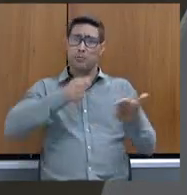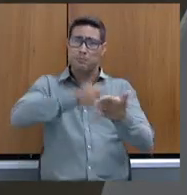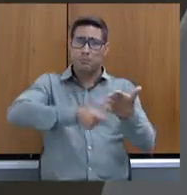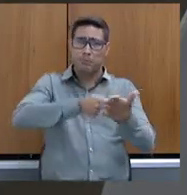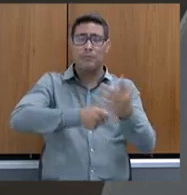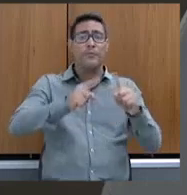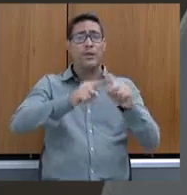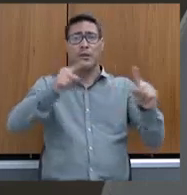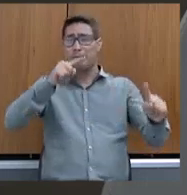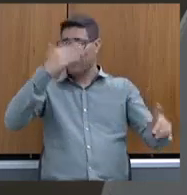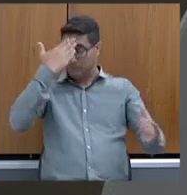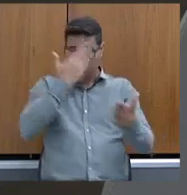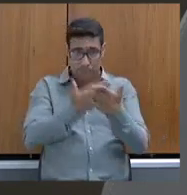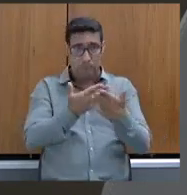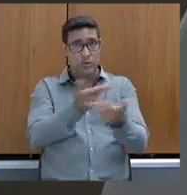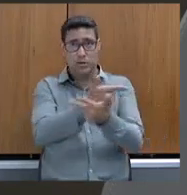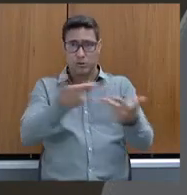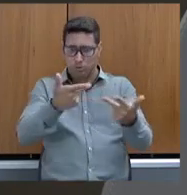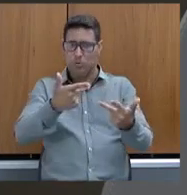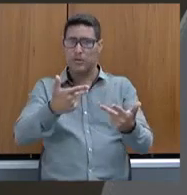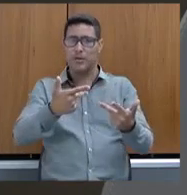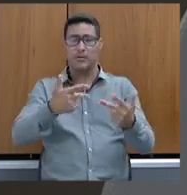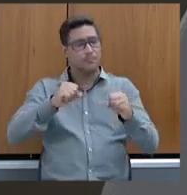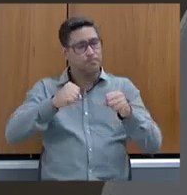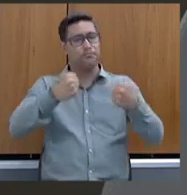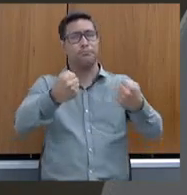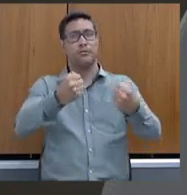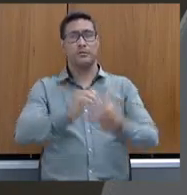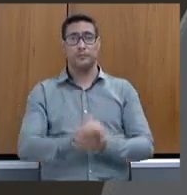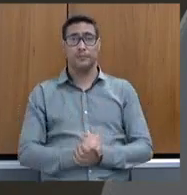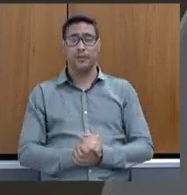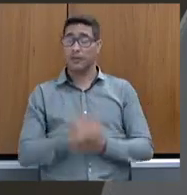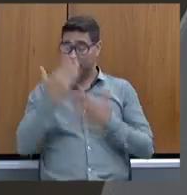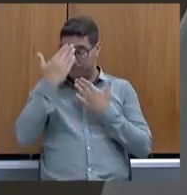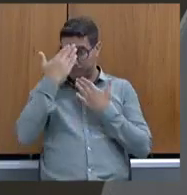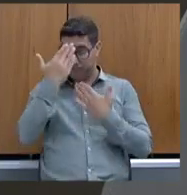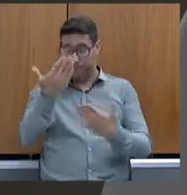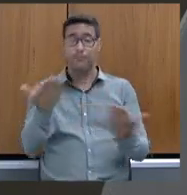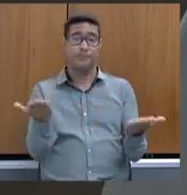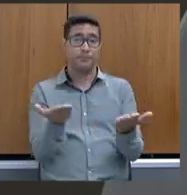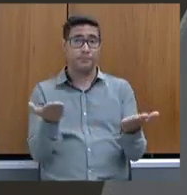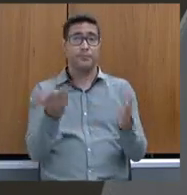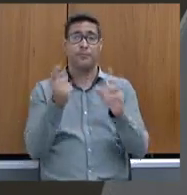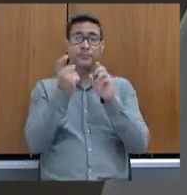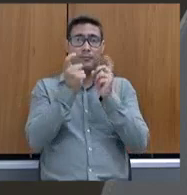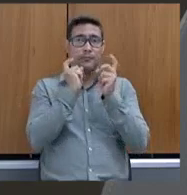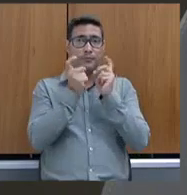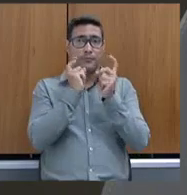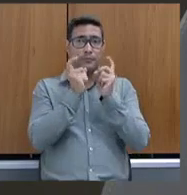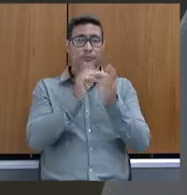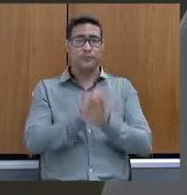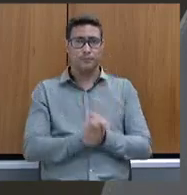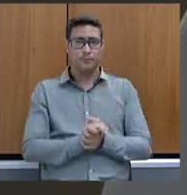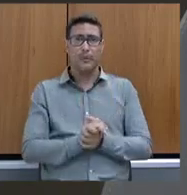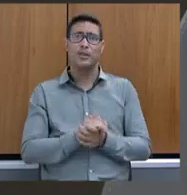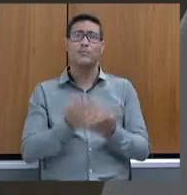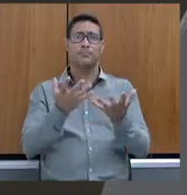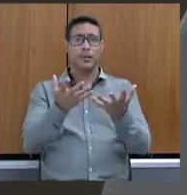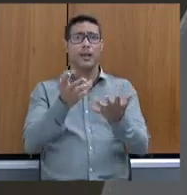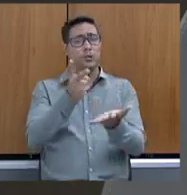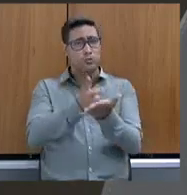lutar por aquilo que a gente acredita então muito obrigada por essa audiência eu espero que a gente consiga né manter na próxima